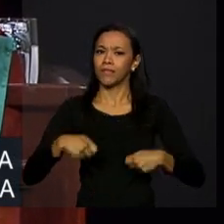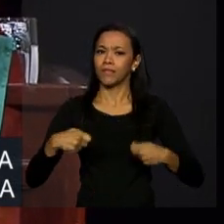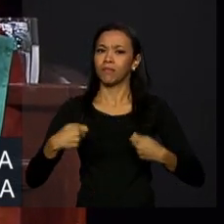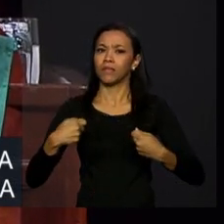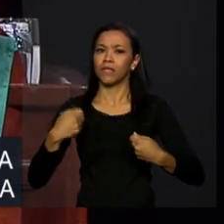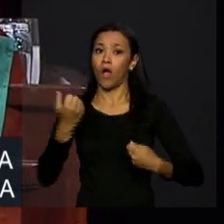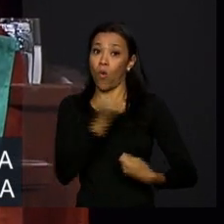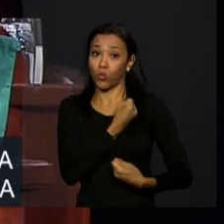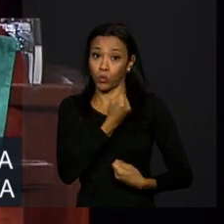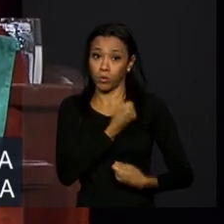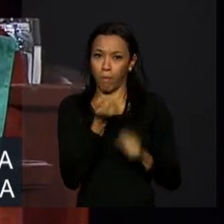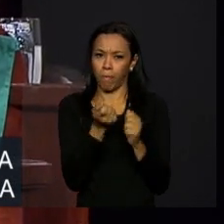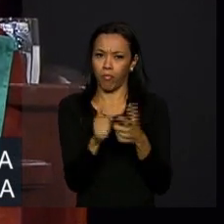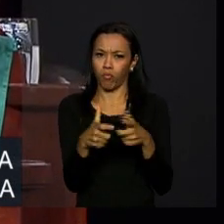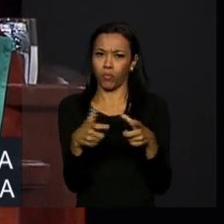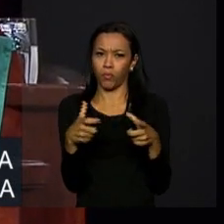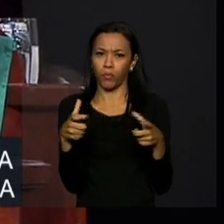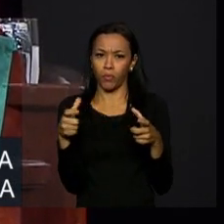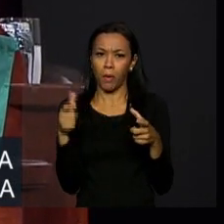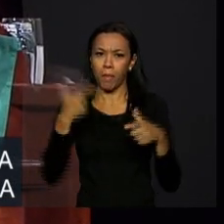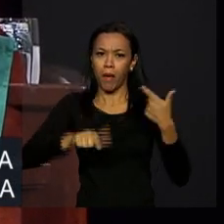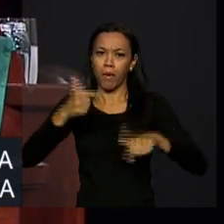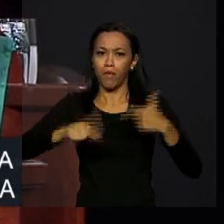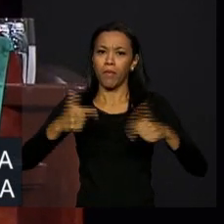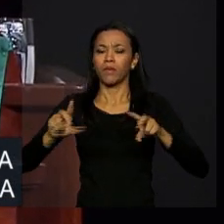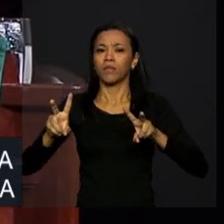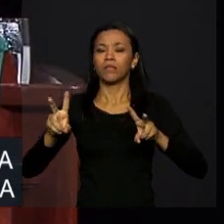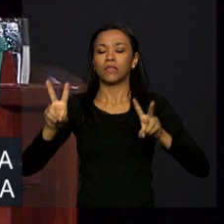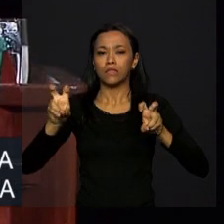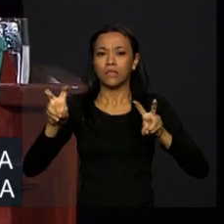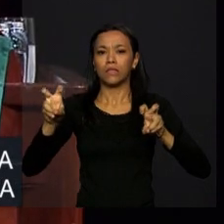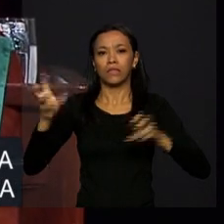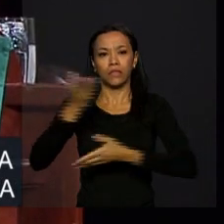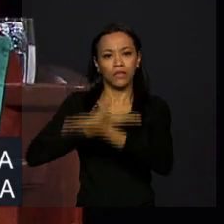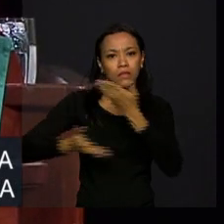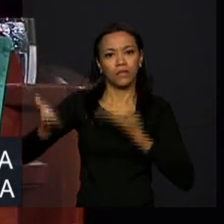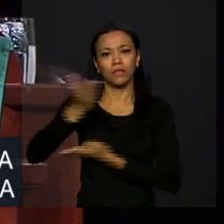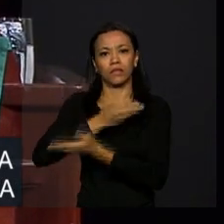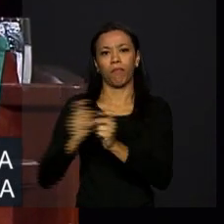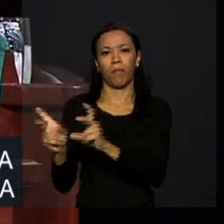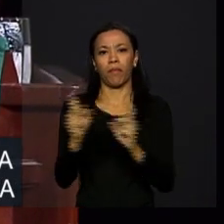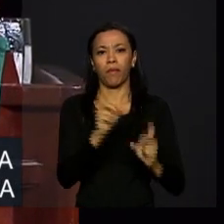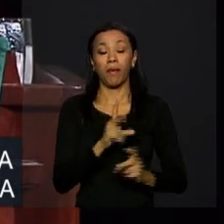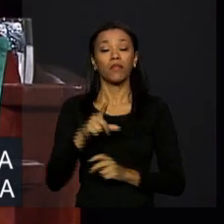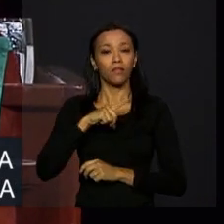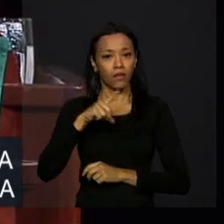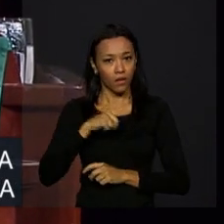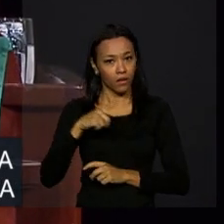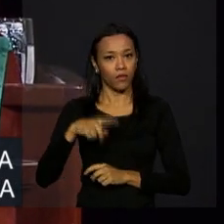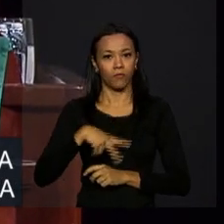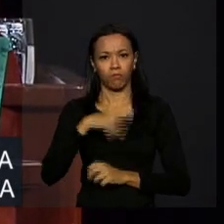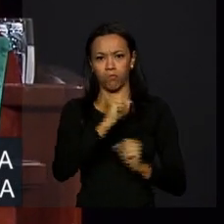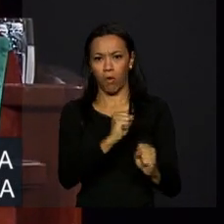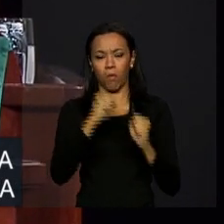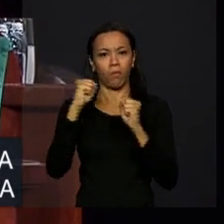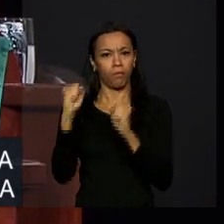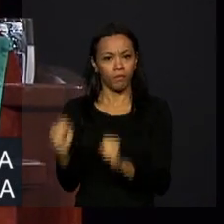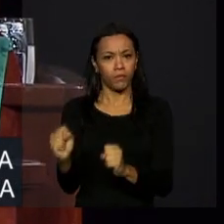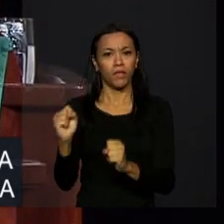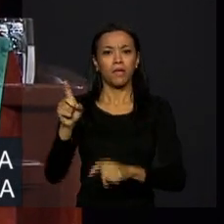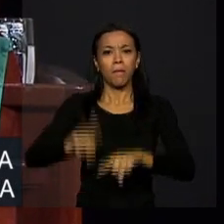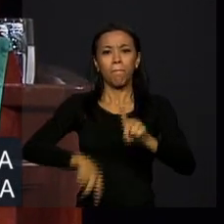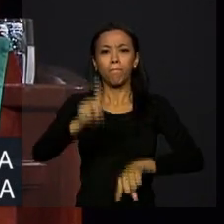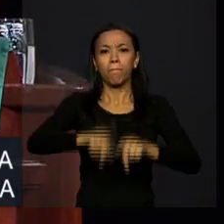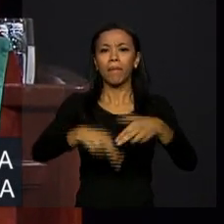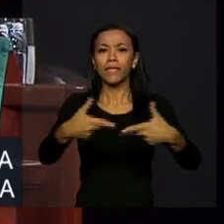números diversificando a pauta comercial existe um potencial para a participação de produtos